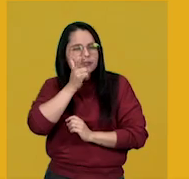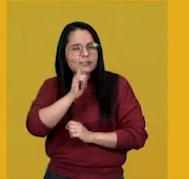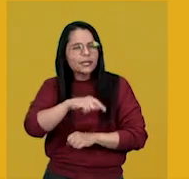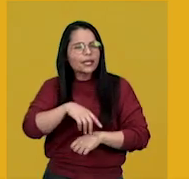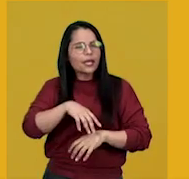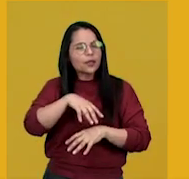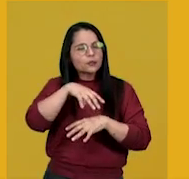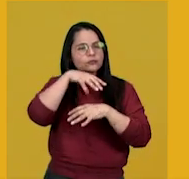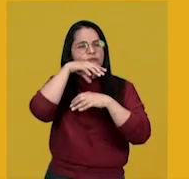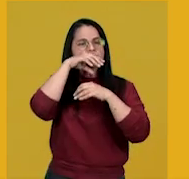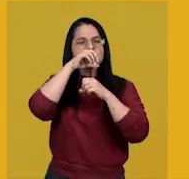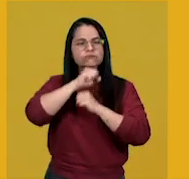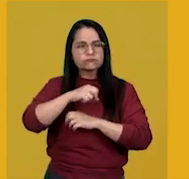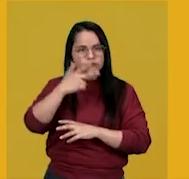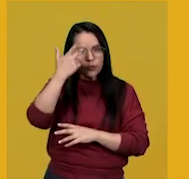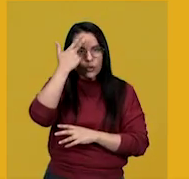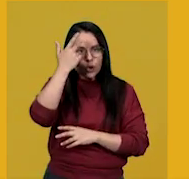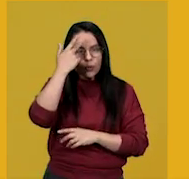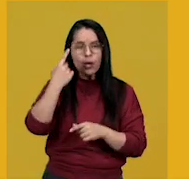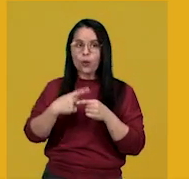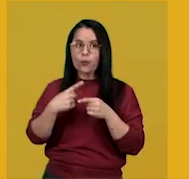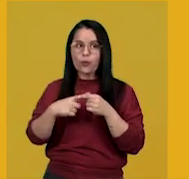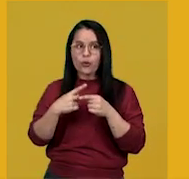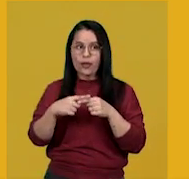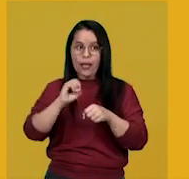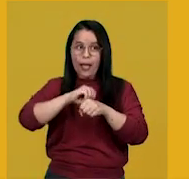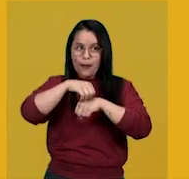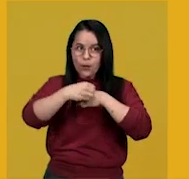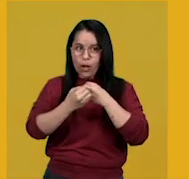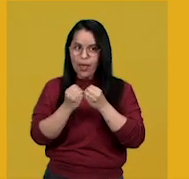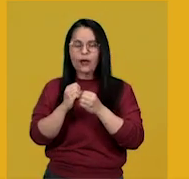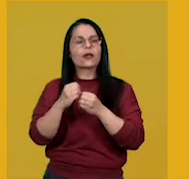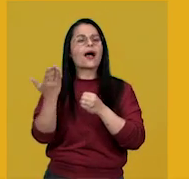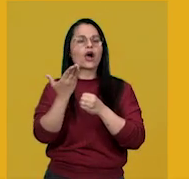normalmente, pois as moléculas